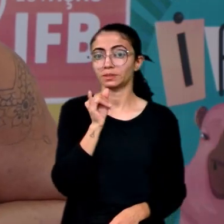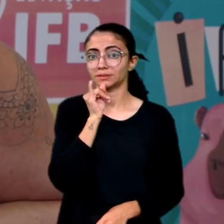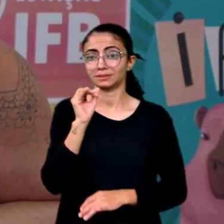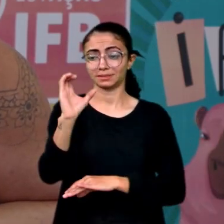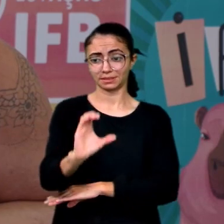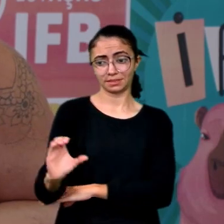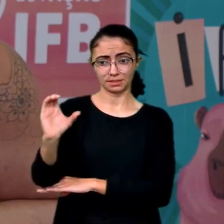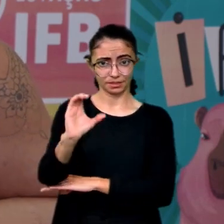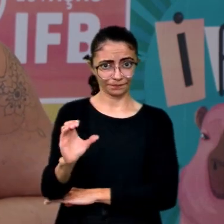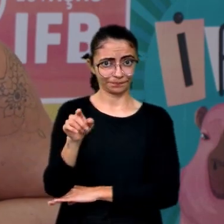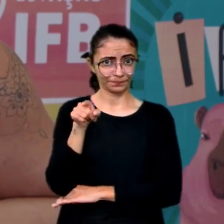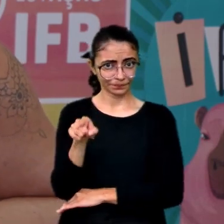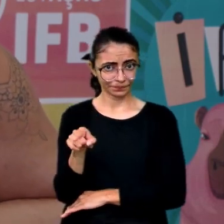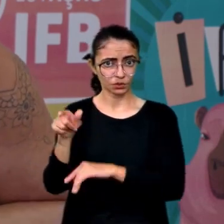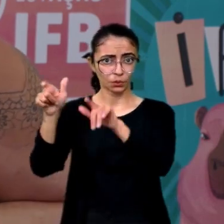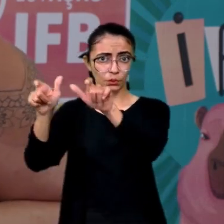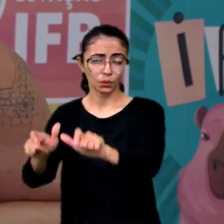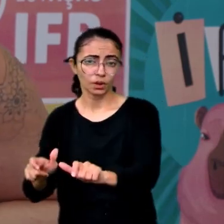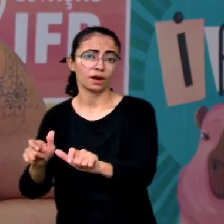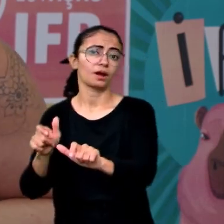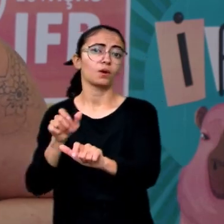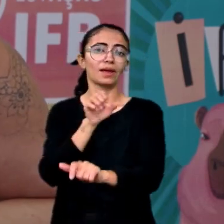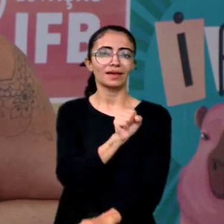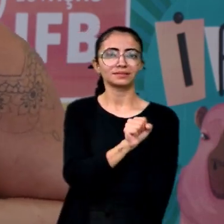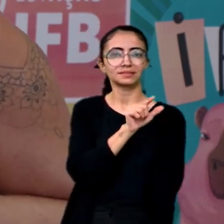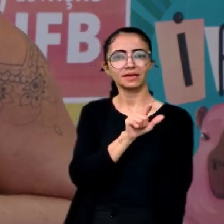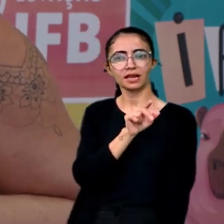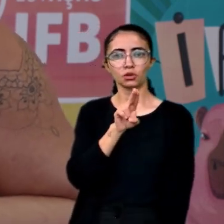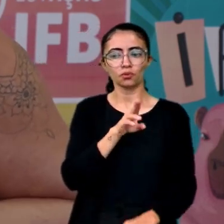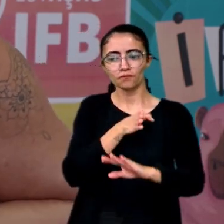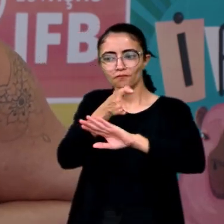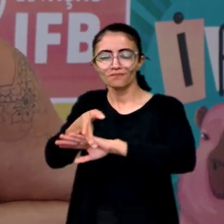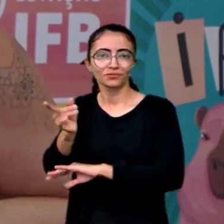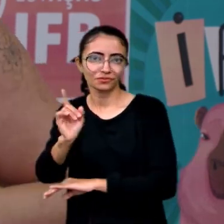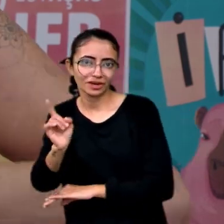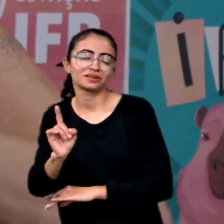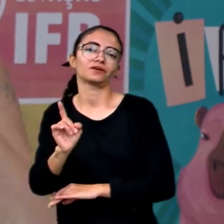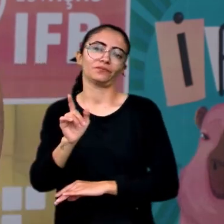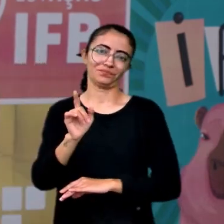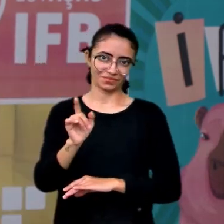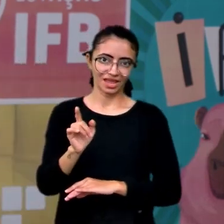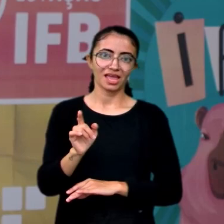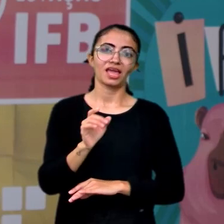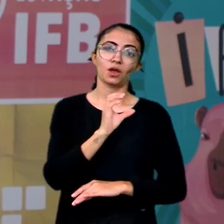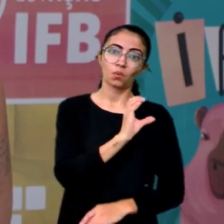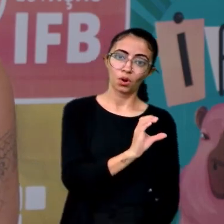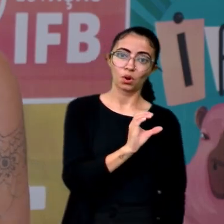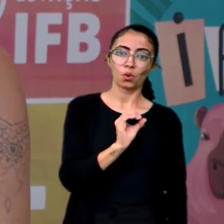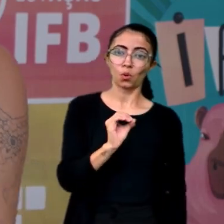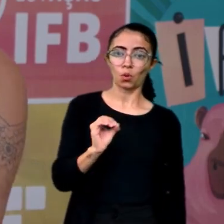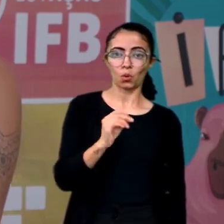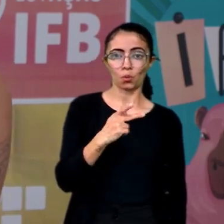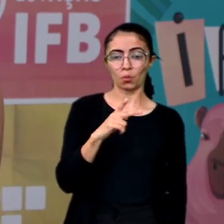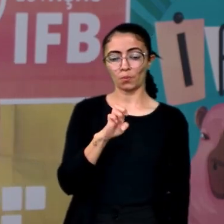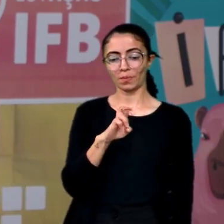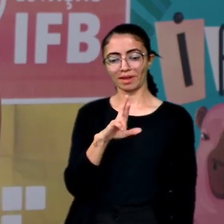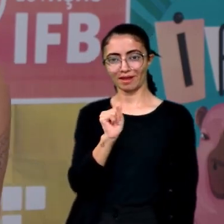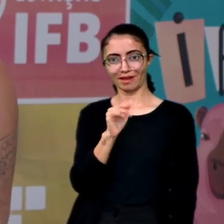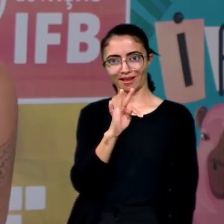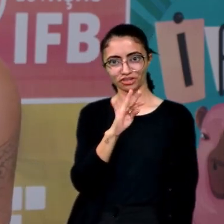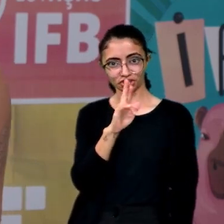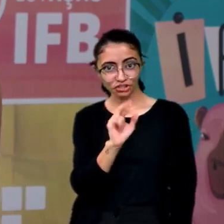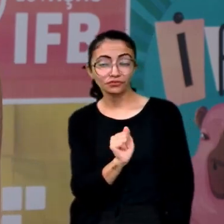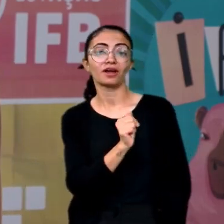lá. Quem passa é a cooperativa Recicla a Vida. Então, é o caminhão dela. Então, ela bateu de porta a porta. Ela explicou,